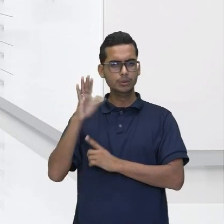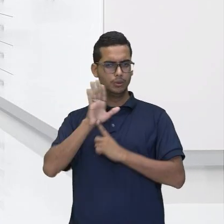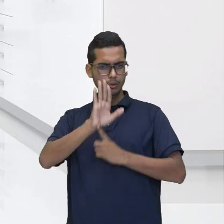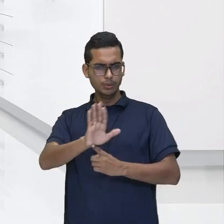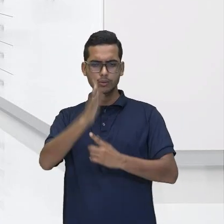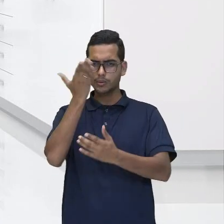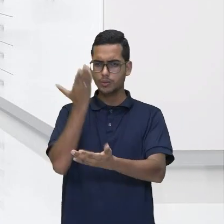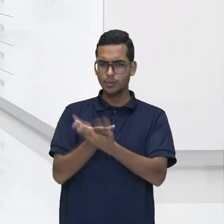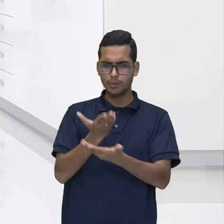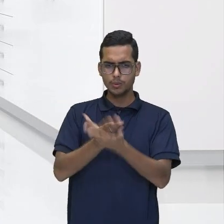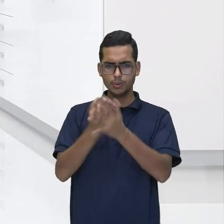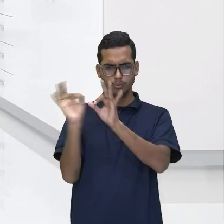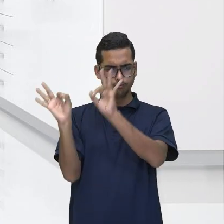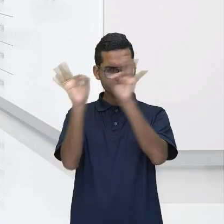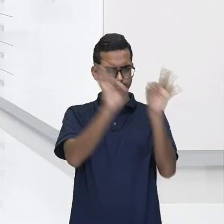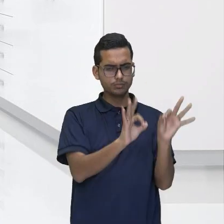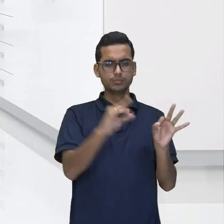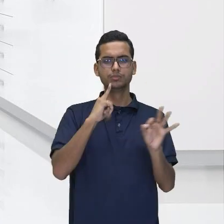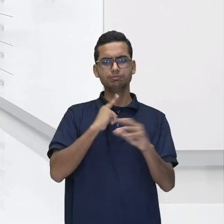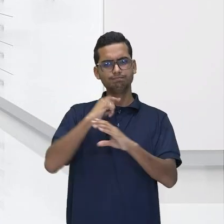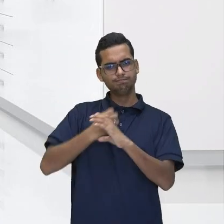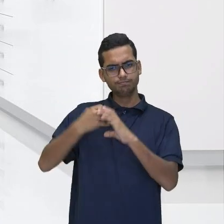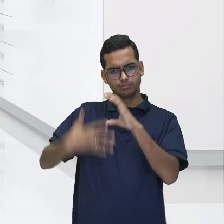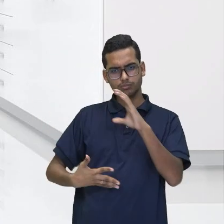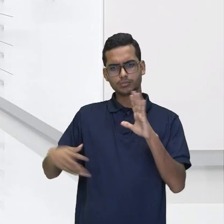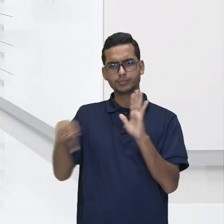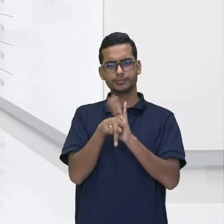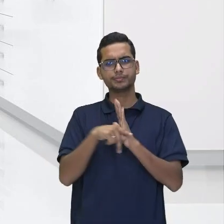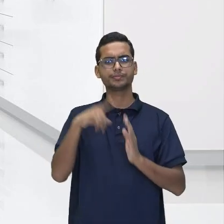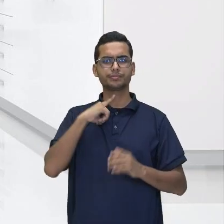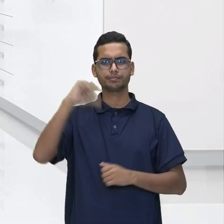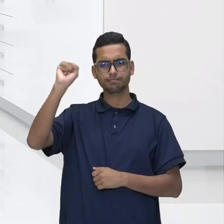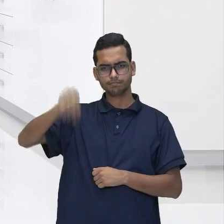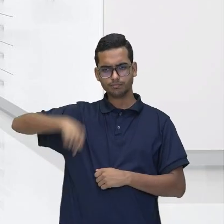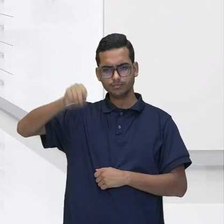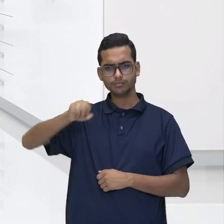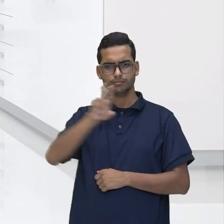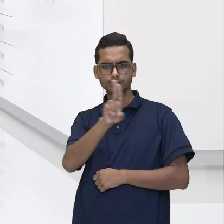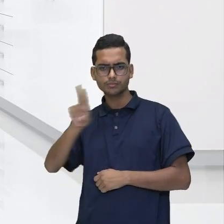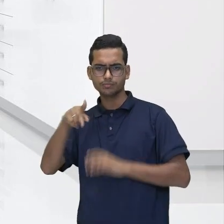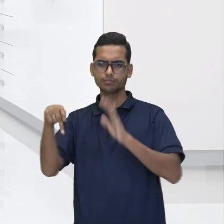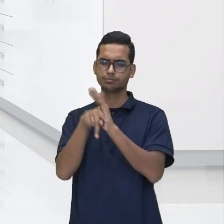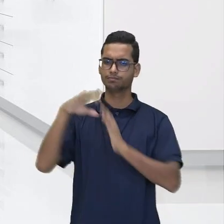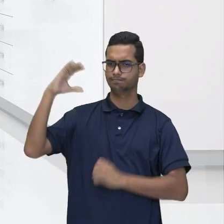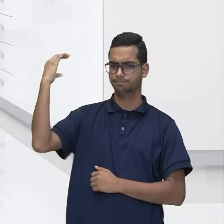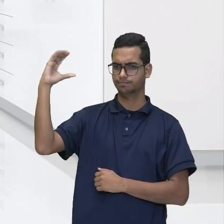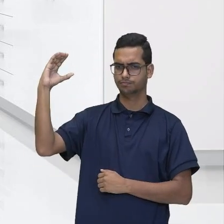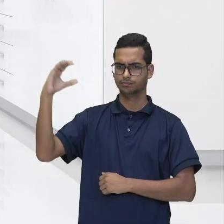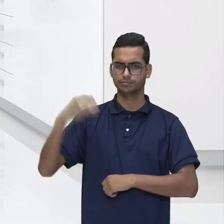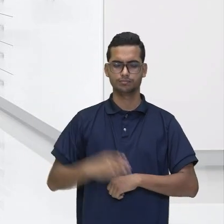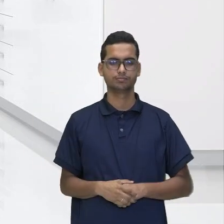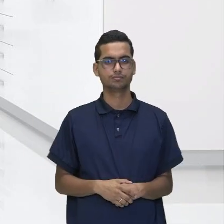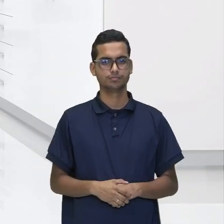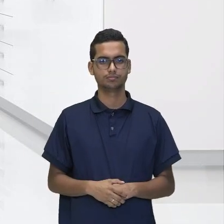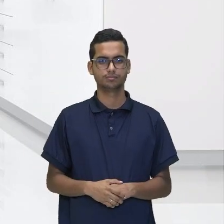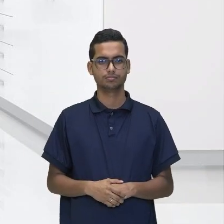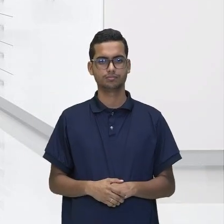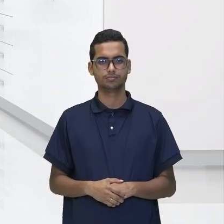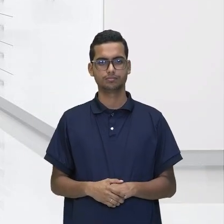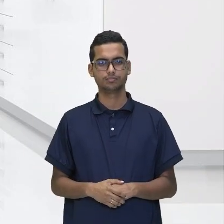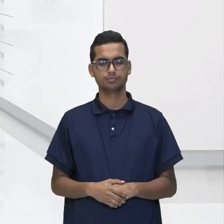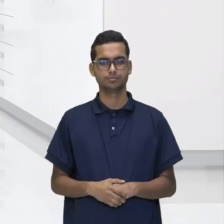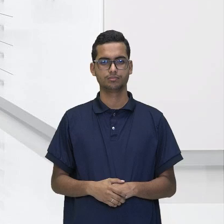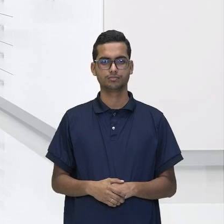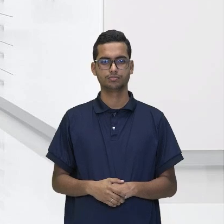eles possuem essa característica, quando forem nomes científicos, né? Com dois nomes, sendo